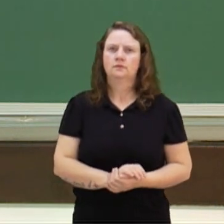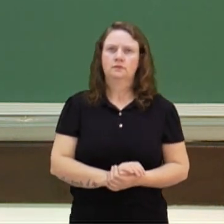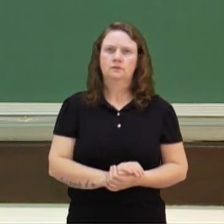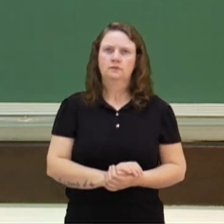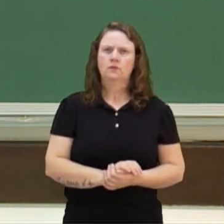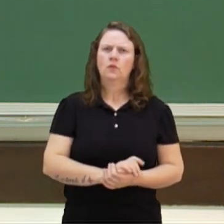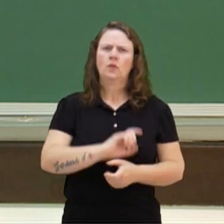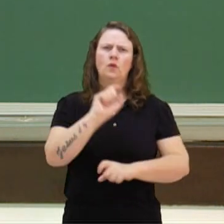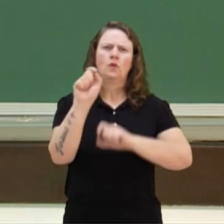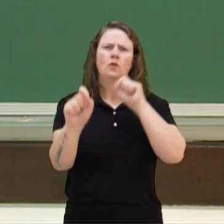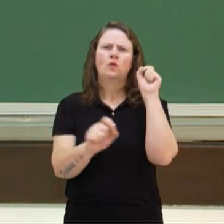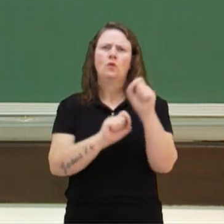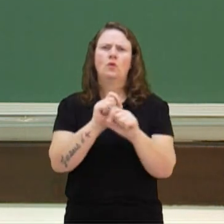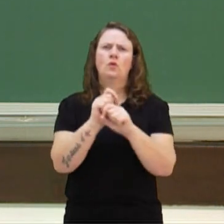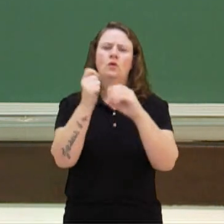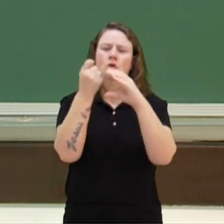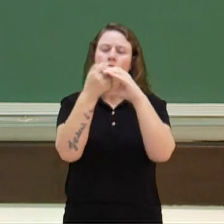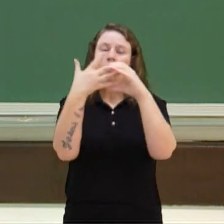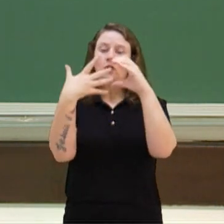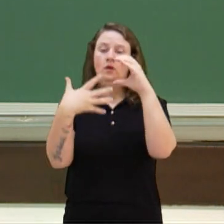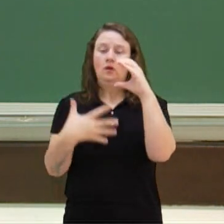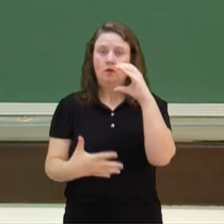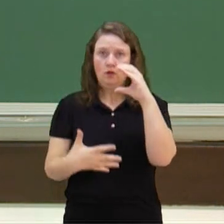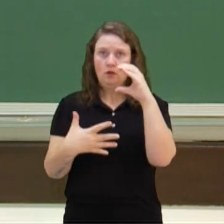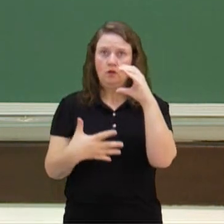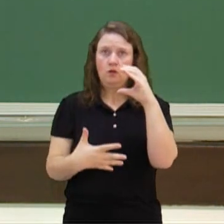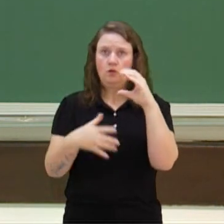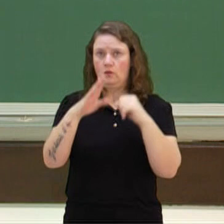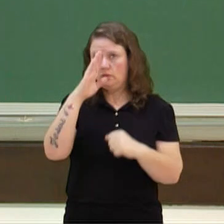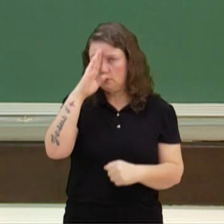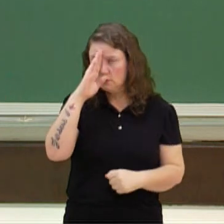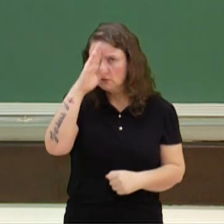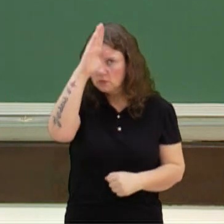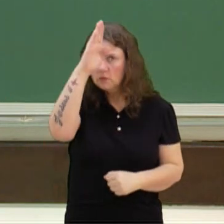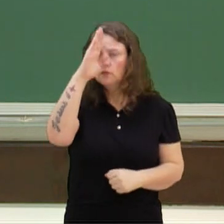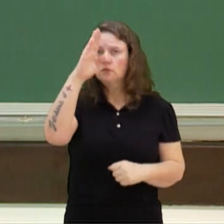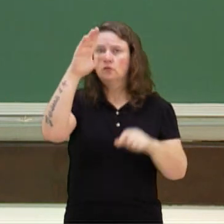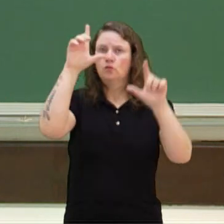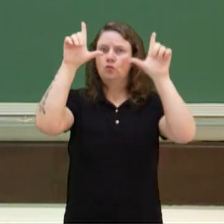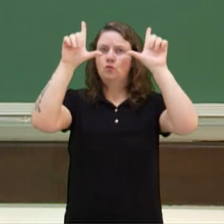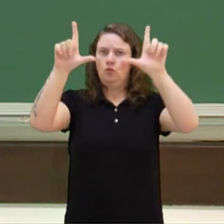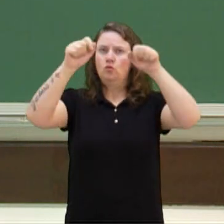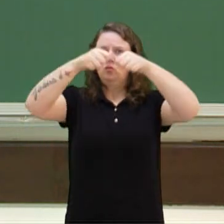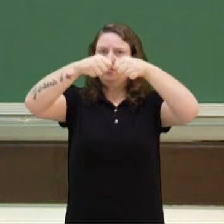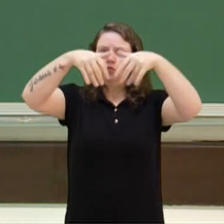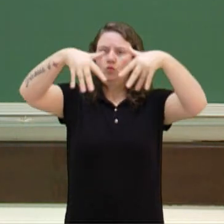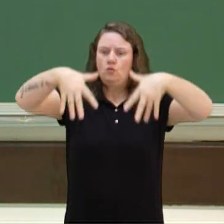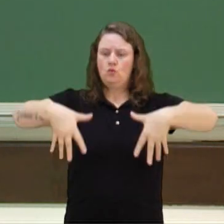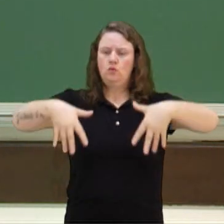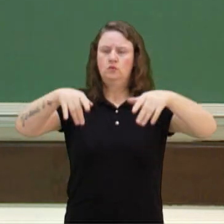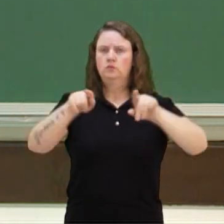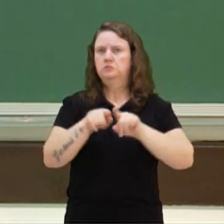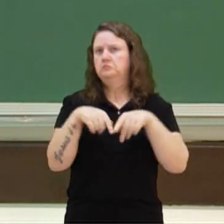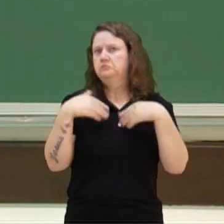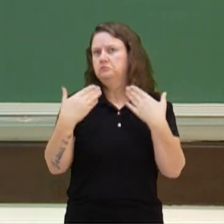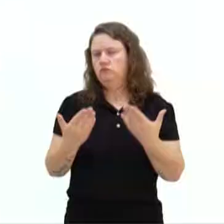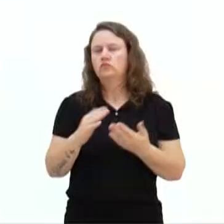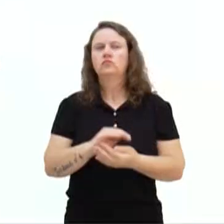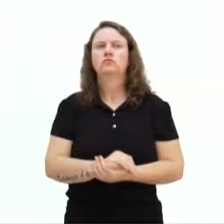E quais são as características fundamentais dos mapas conceituais?